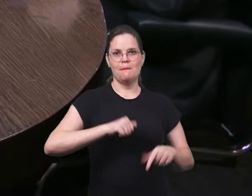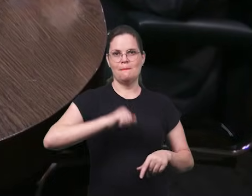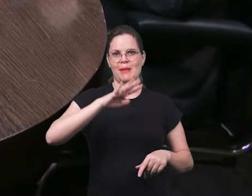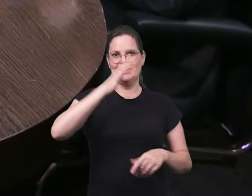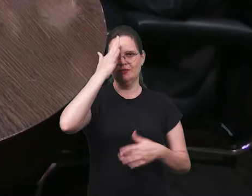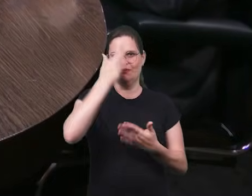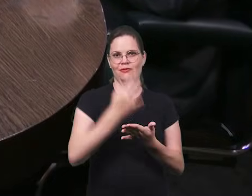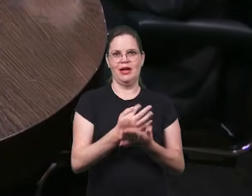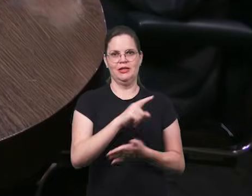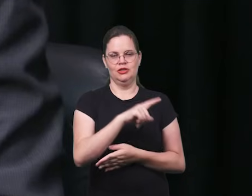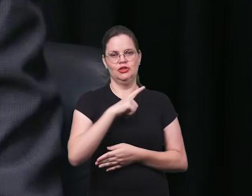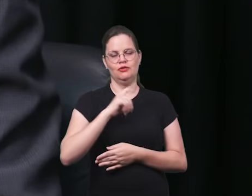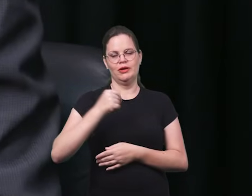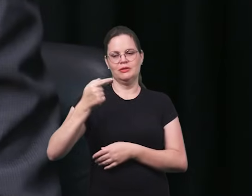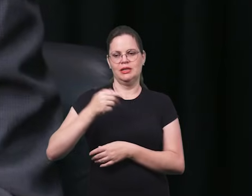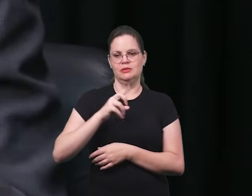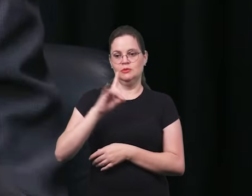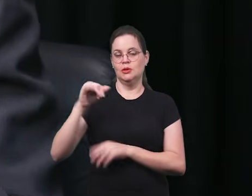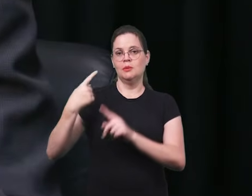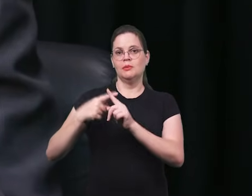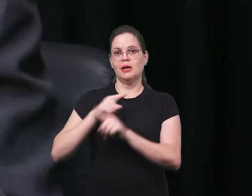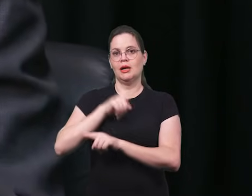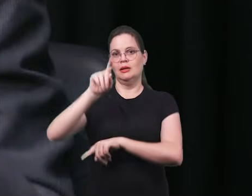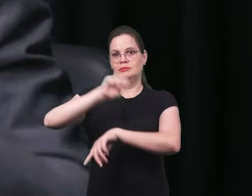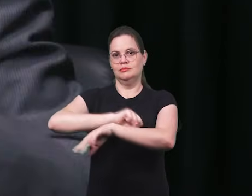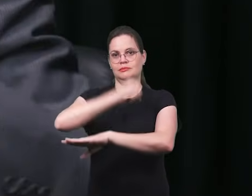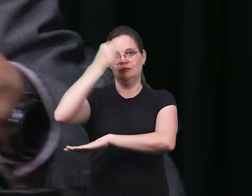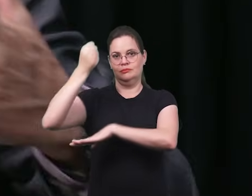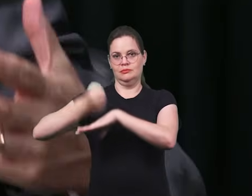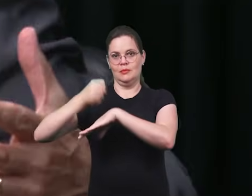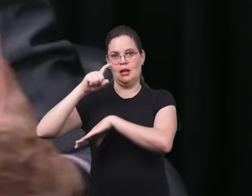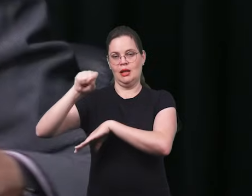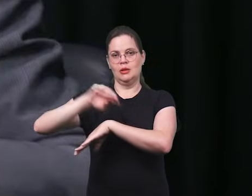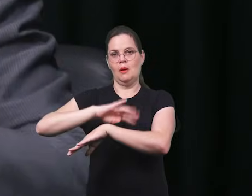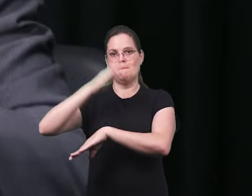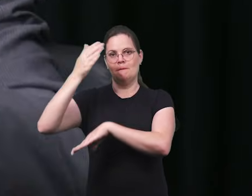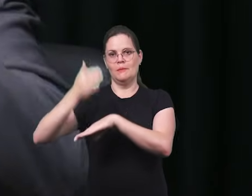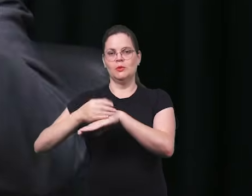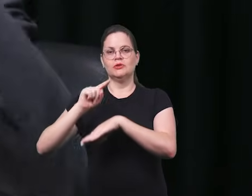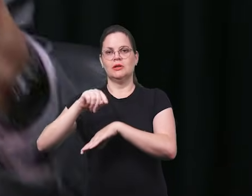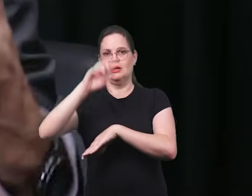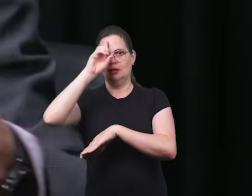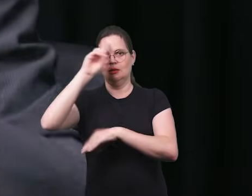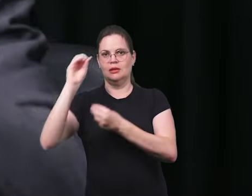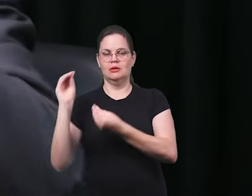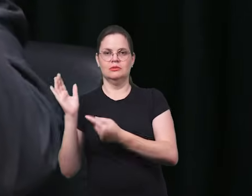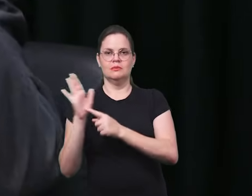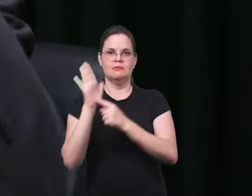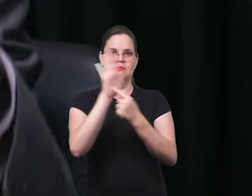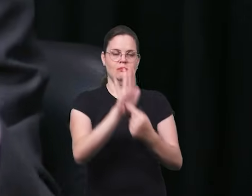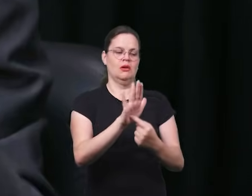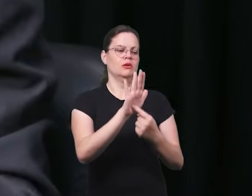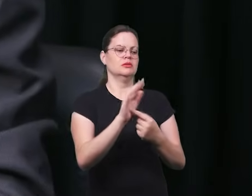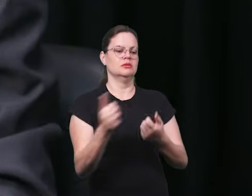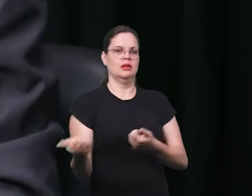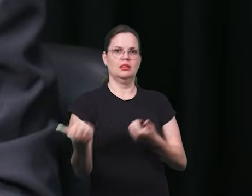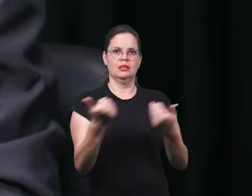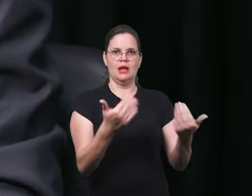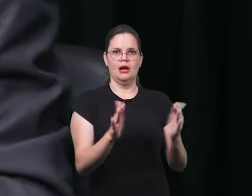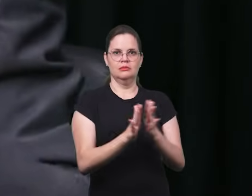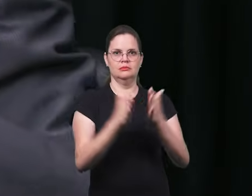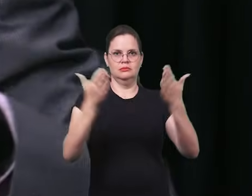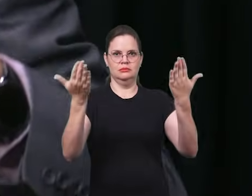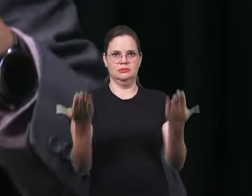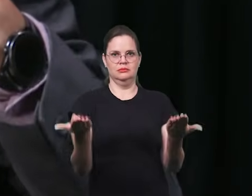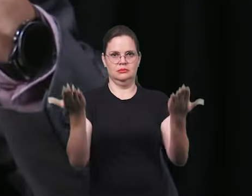no Sinai o Senhor estabelece ali a lei, os 10 mandamentos,